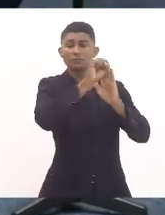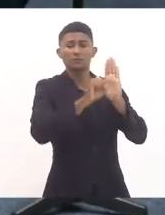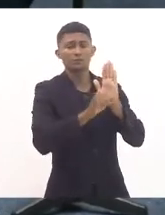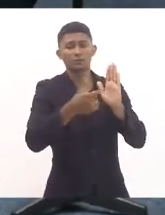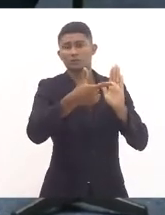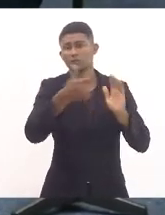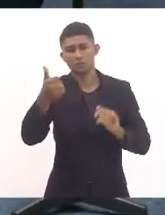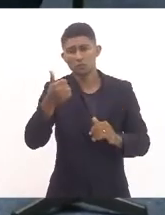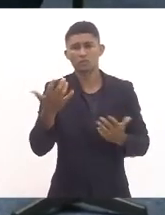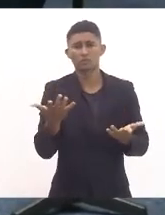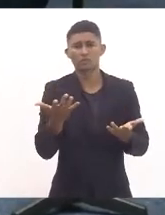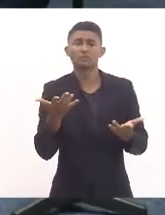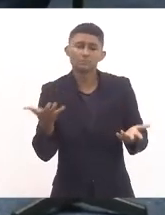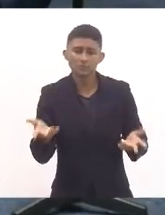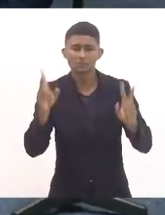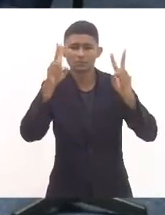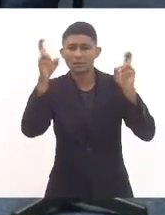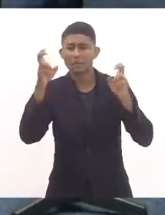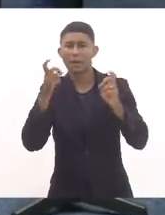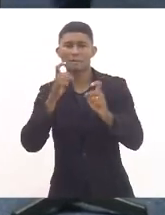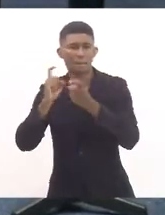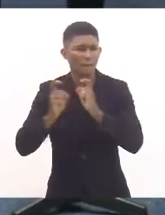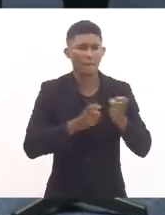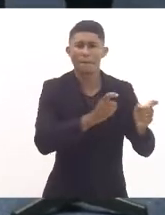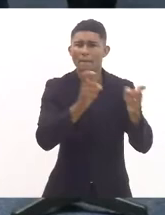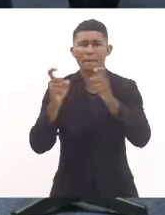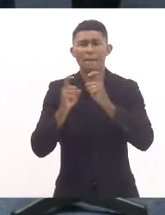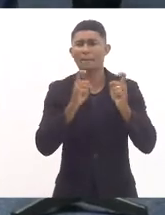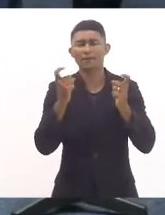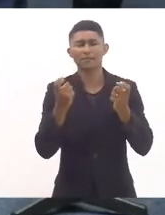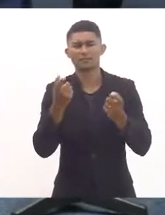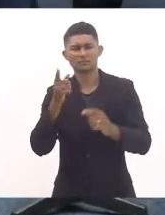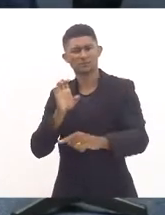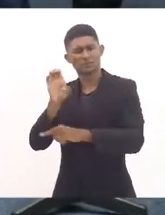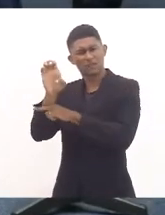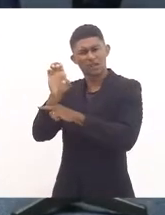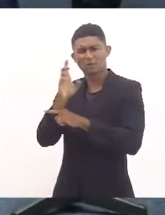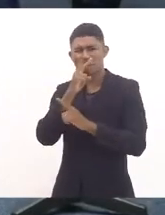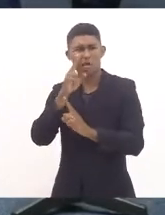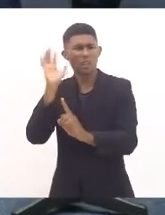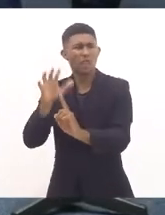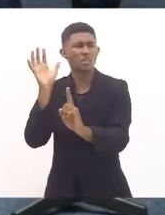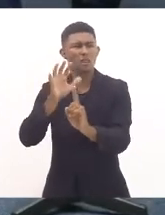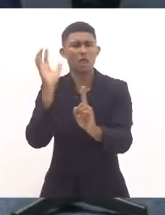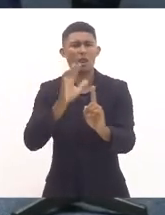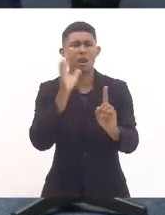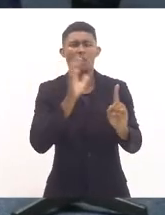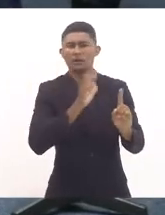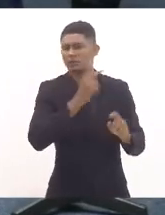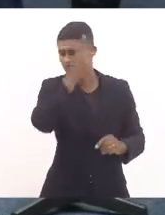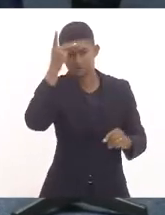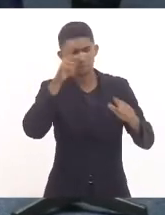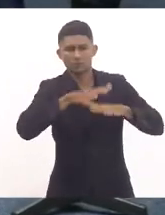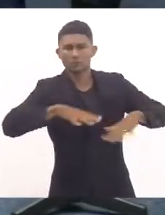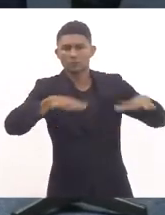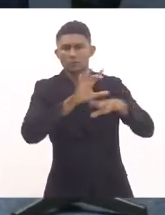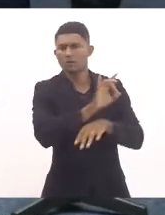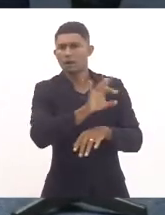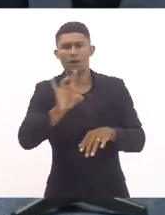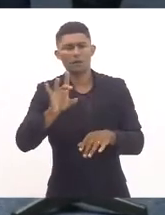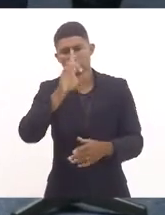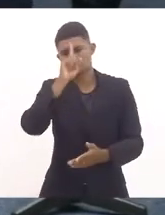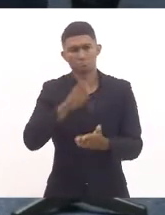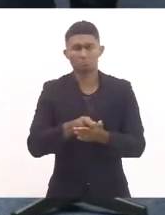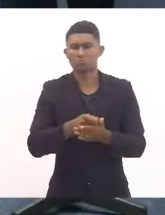a gente discuta esse tipo de pauta com o Estado querendo interferir na livre iniciativa, na autodeterminação